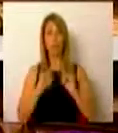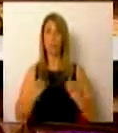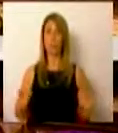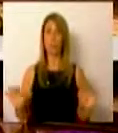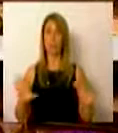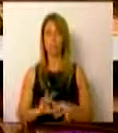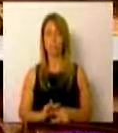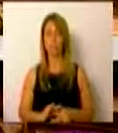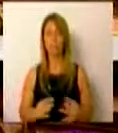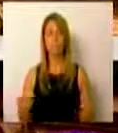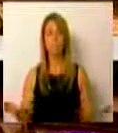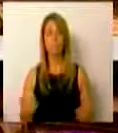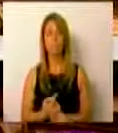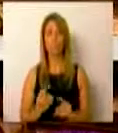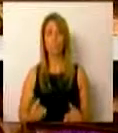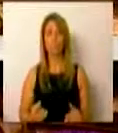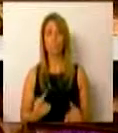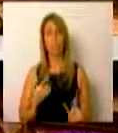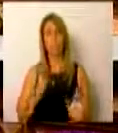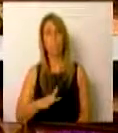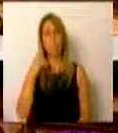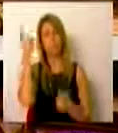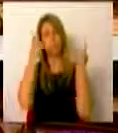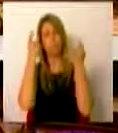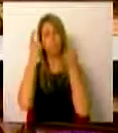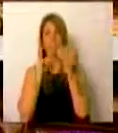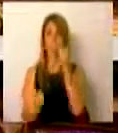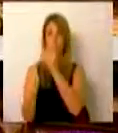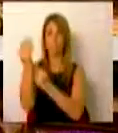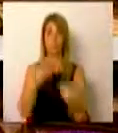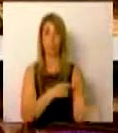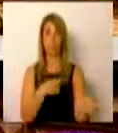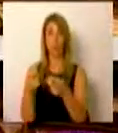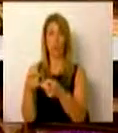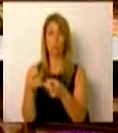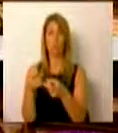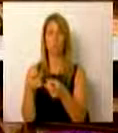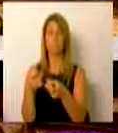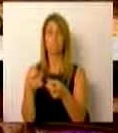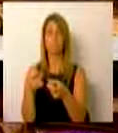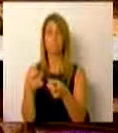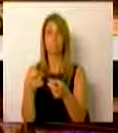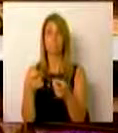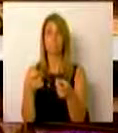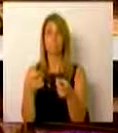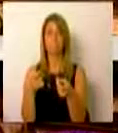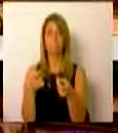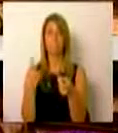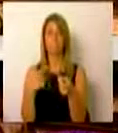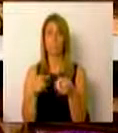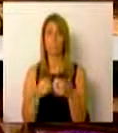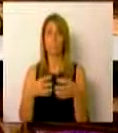Porque temos de ter presente que o fenómeno do terrorismo é um fenómeno que tem conhecido, para além de um